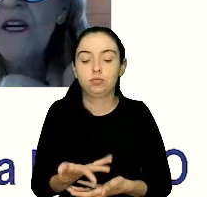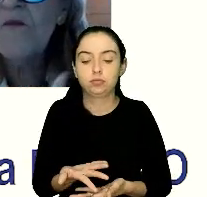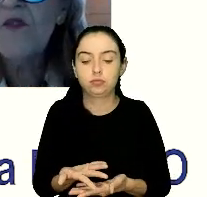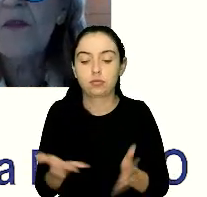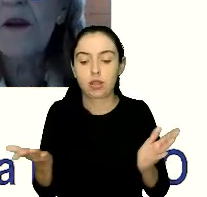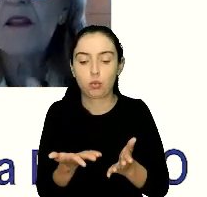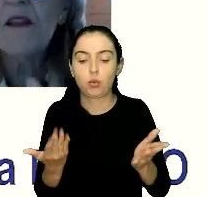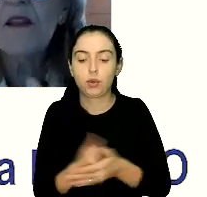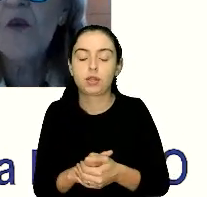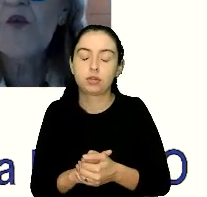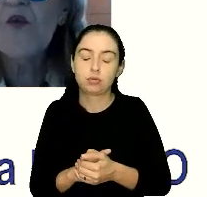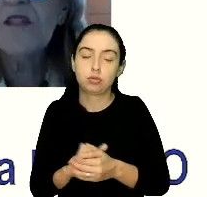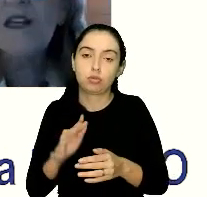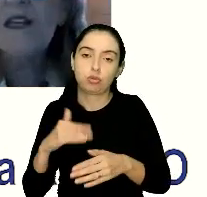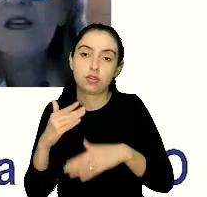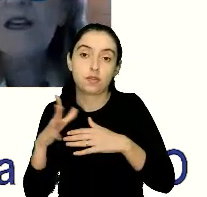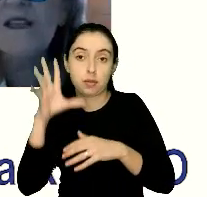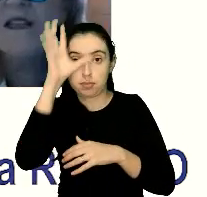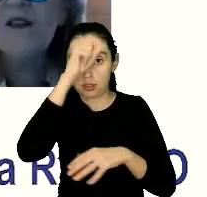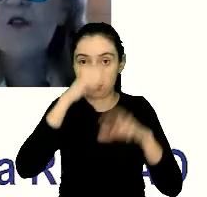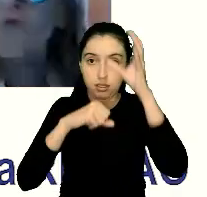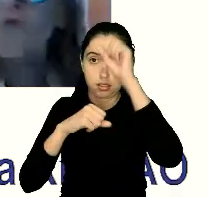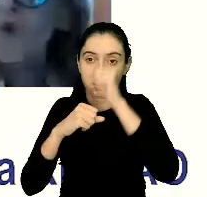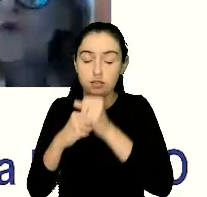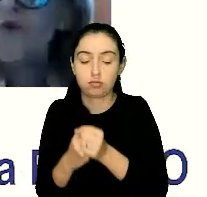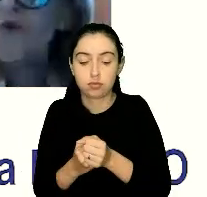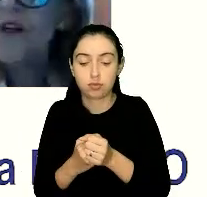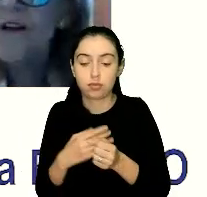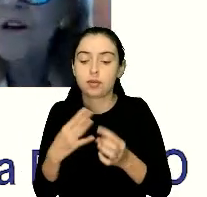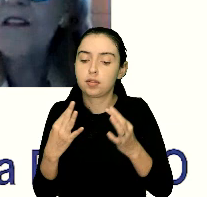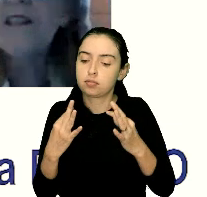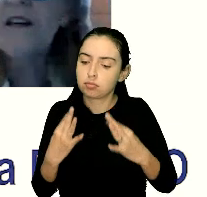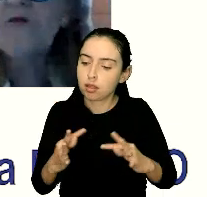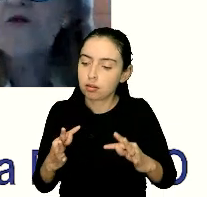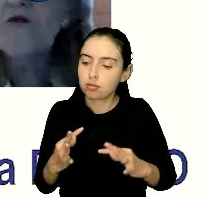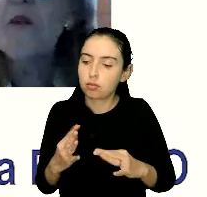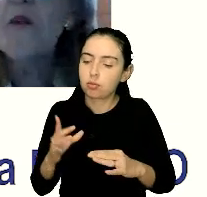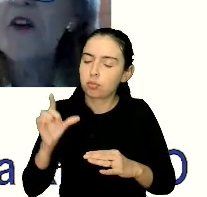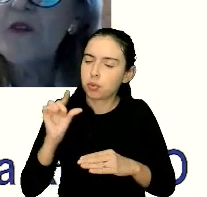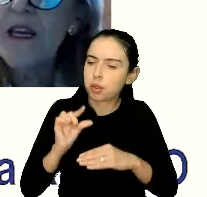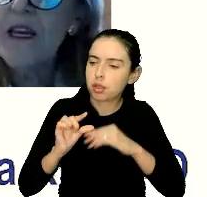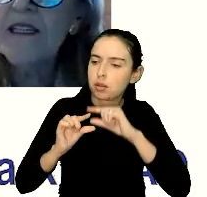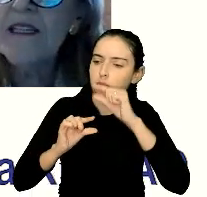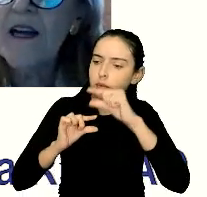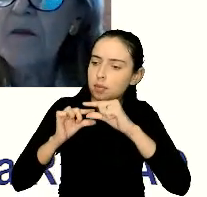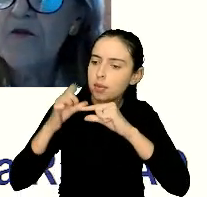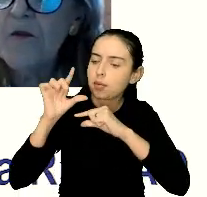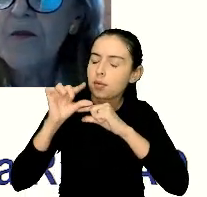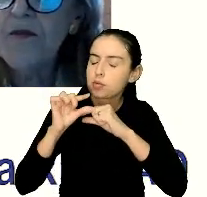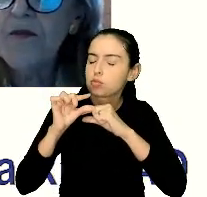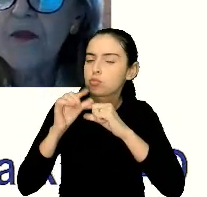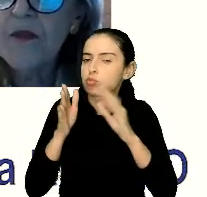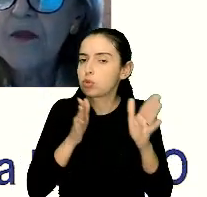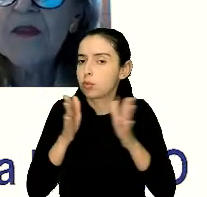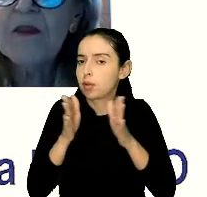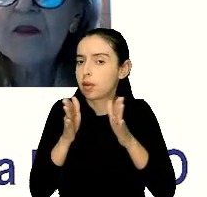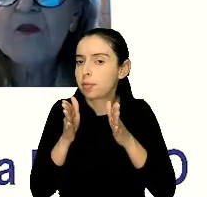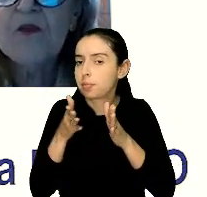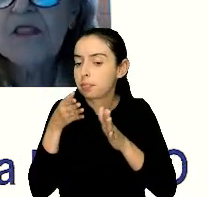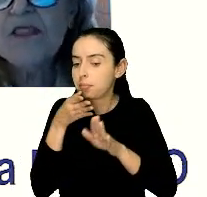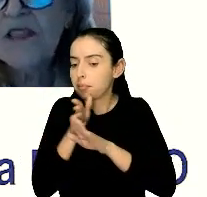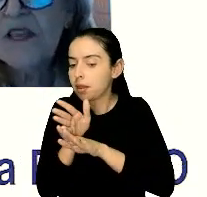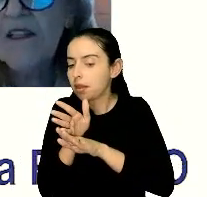nós vamos aprendendo algumas tendências aos poucos. Estamos no meio desse caminho, não